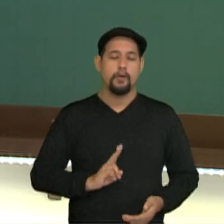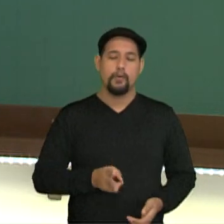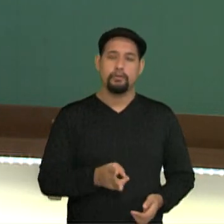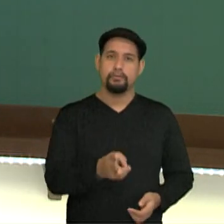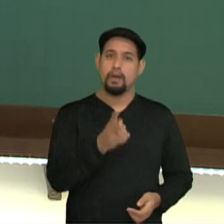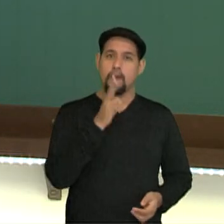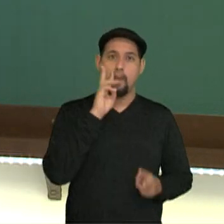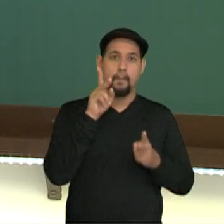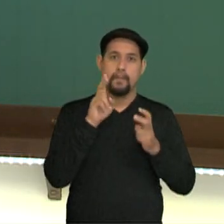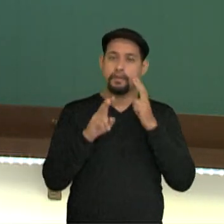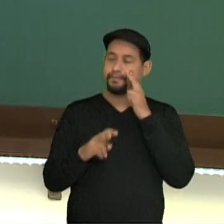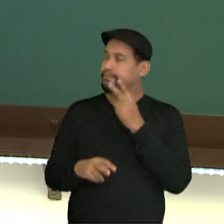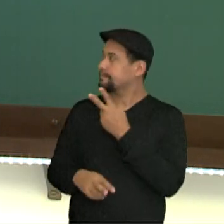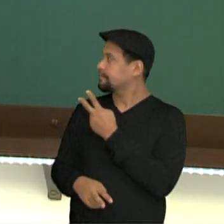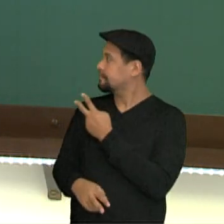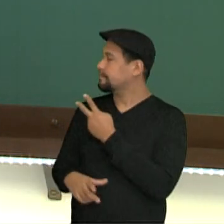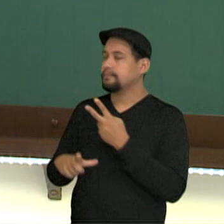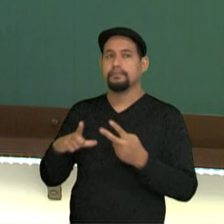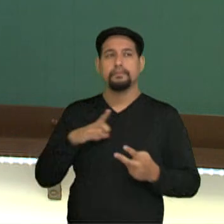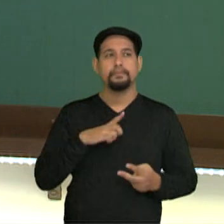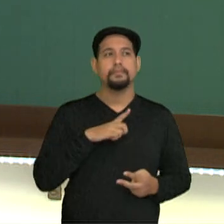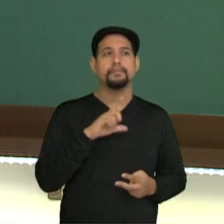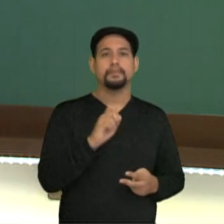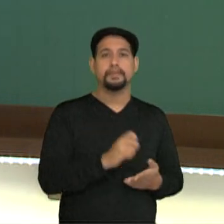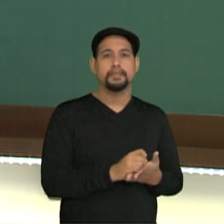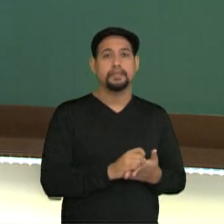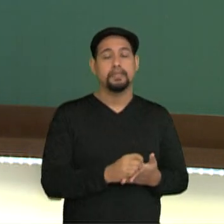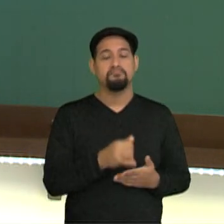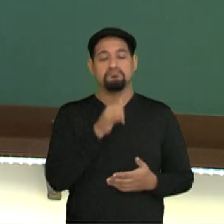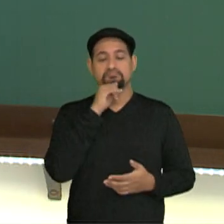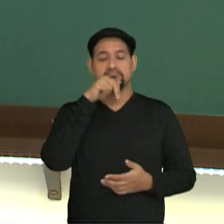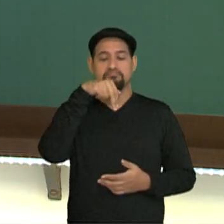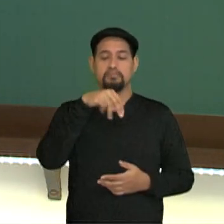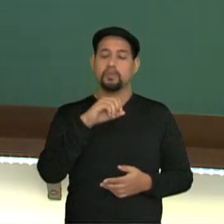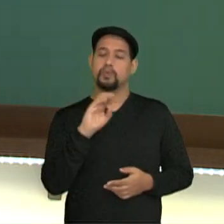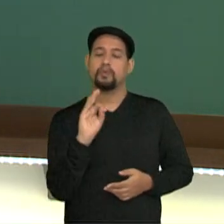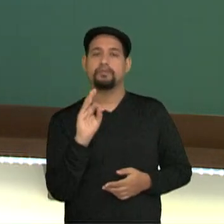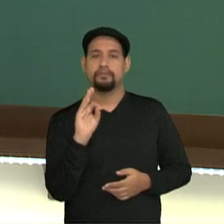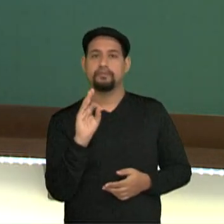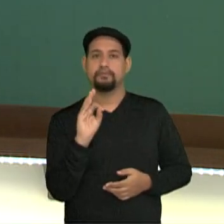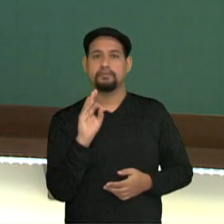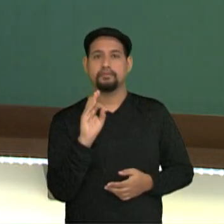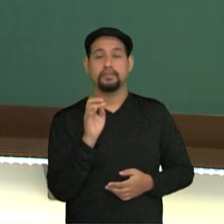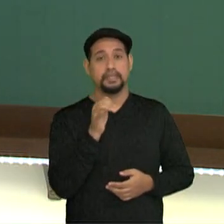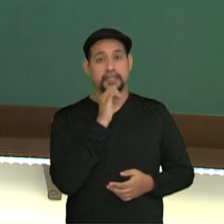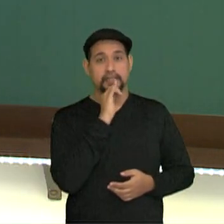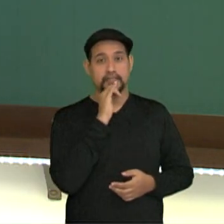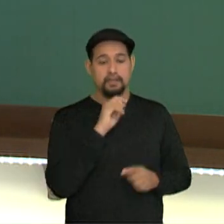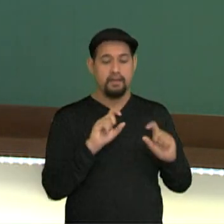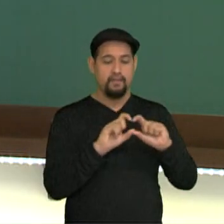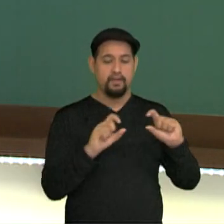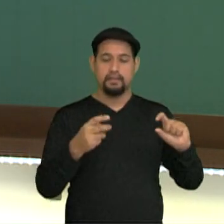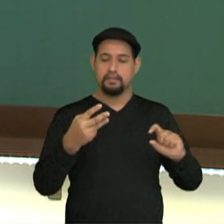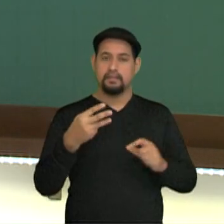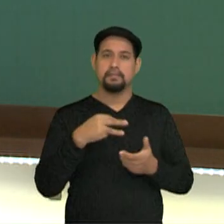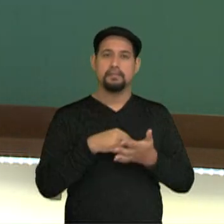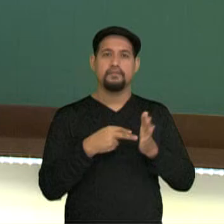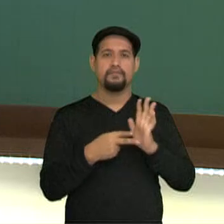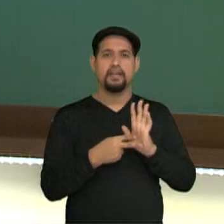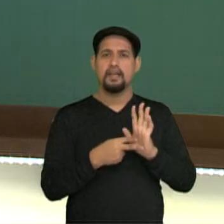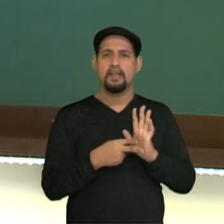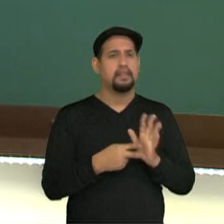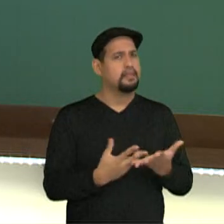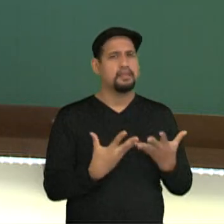mas observem que aqui nós temos um símbolo, o símbolo not. Então provavelmente a frase 3 vai ser uma forma